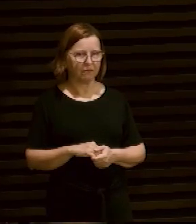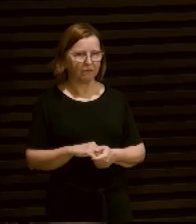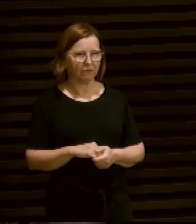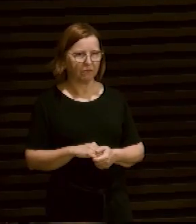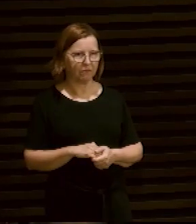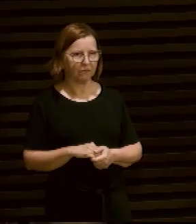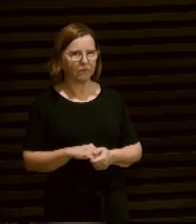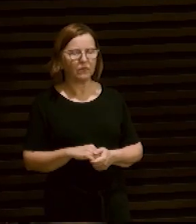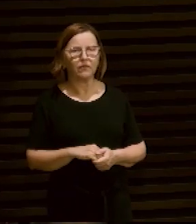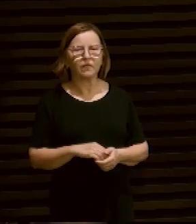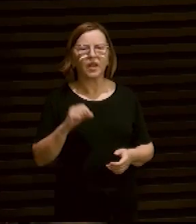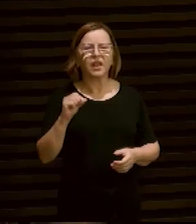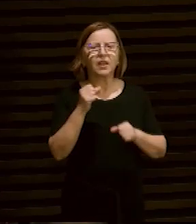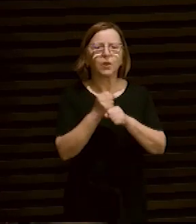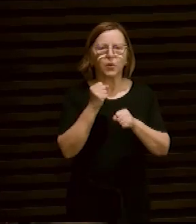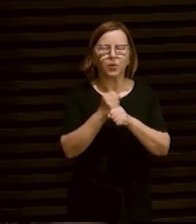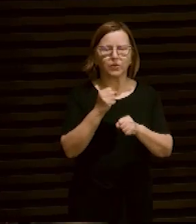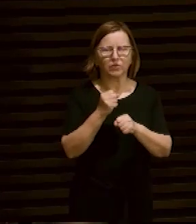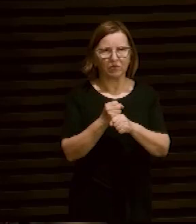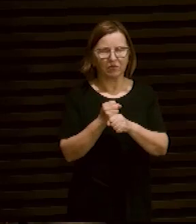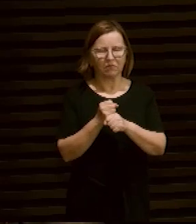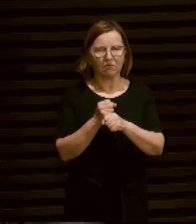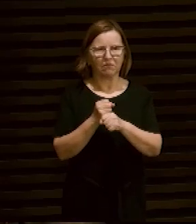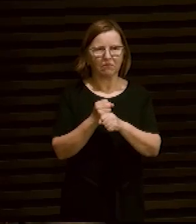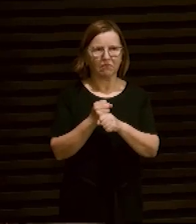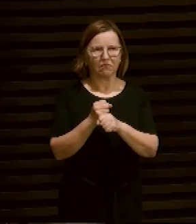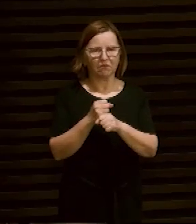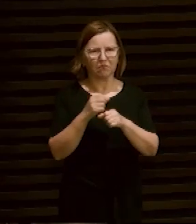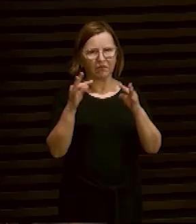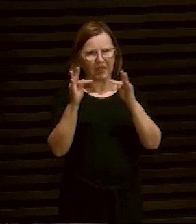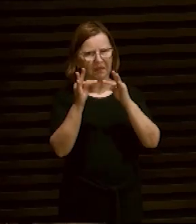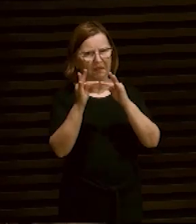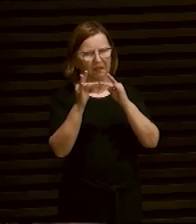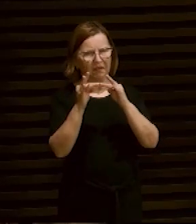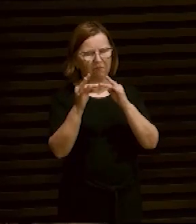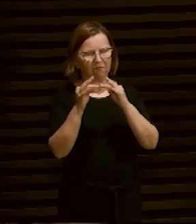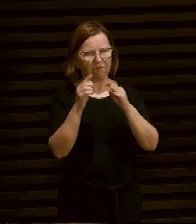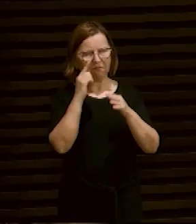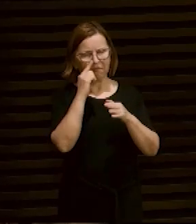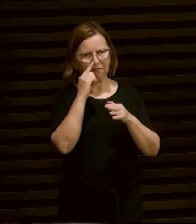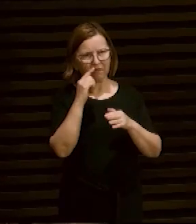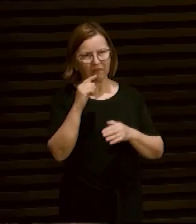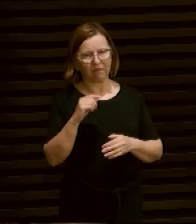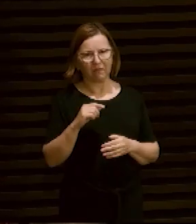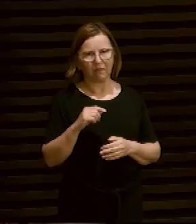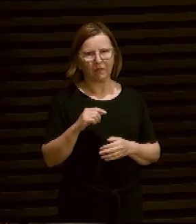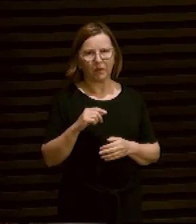Quem construiu aquela foi Péricles, o